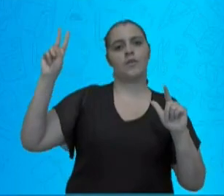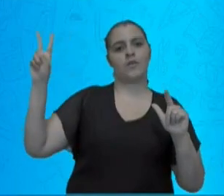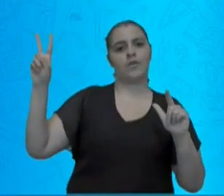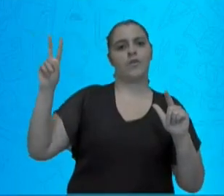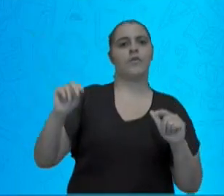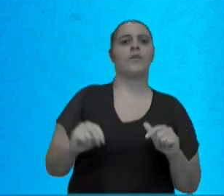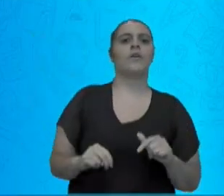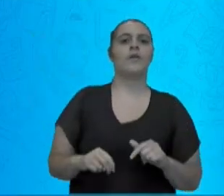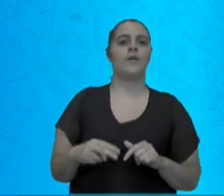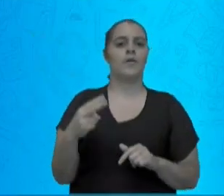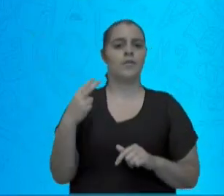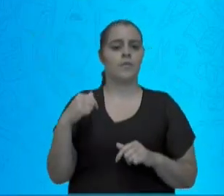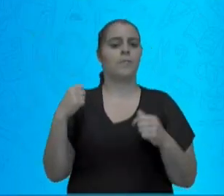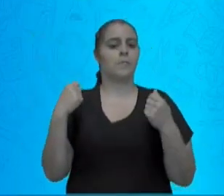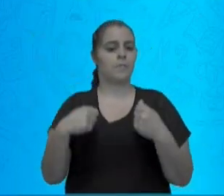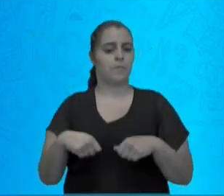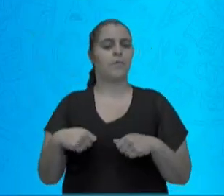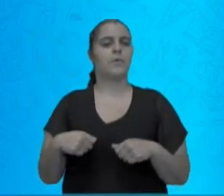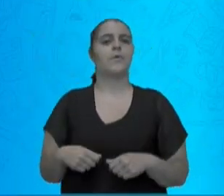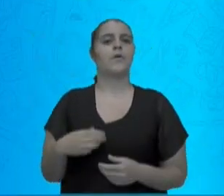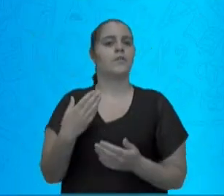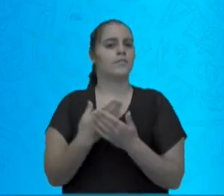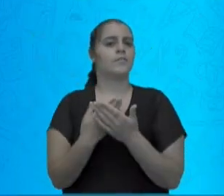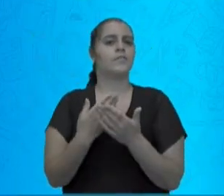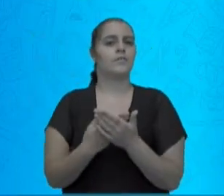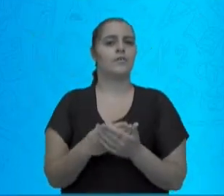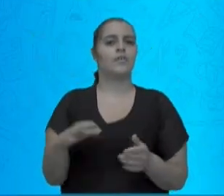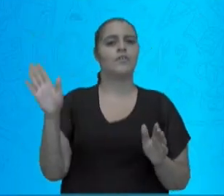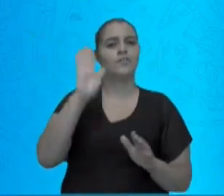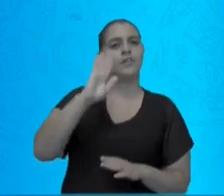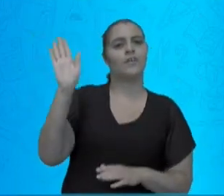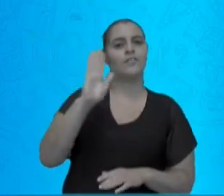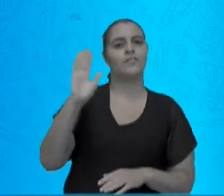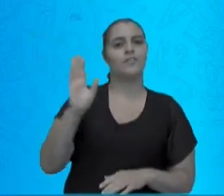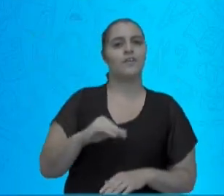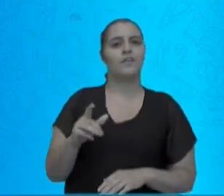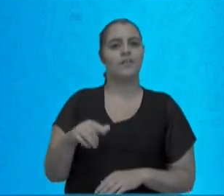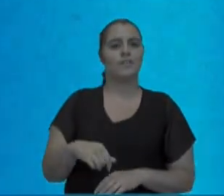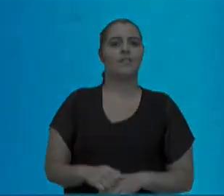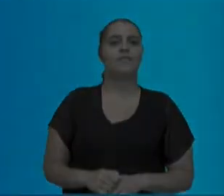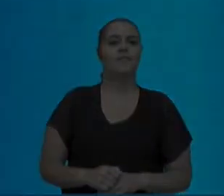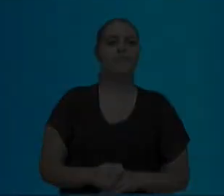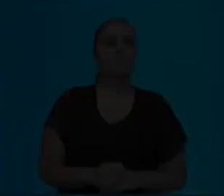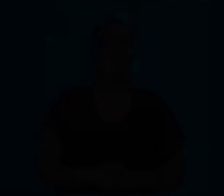para que você possa continuar os seus estudos. Tchau, tchau. Até a próxima.